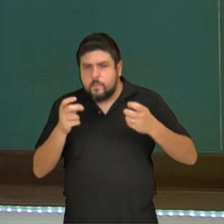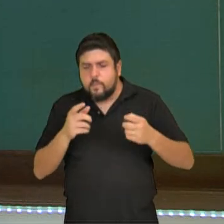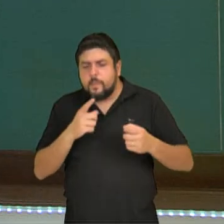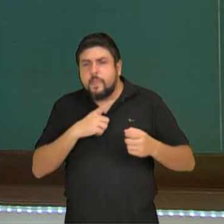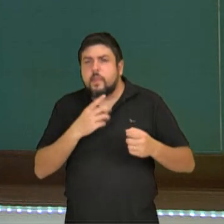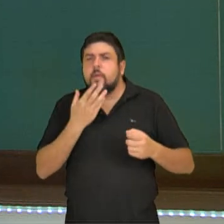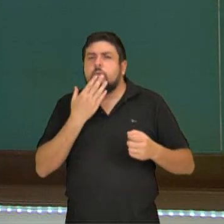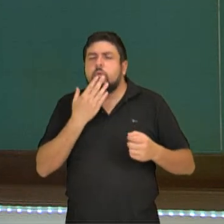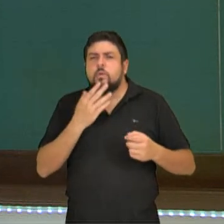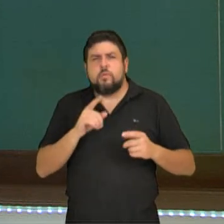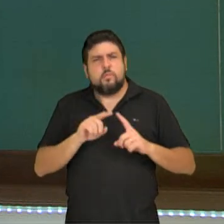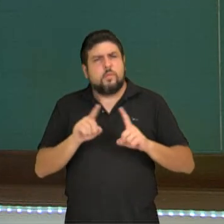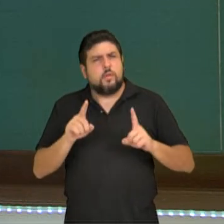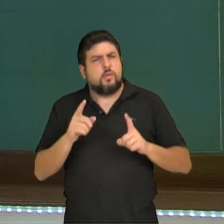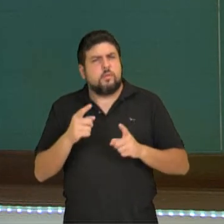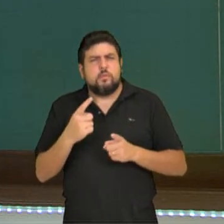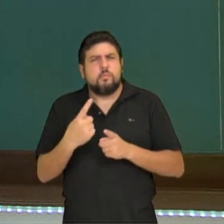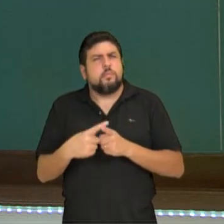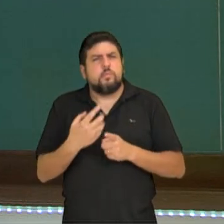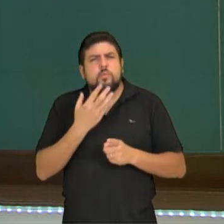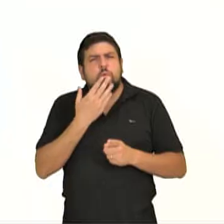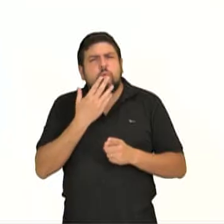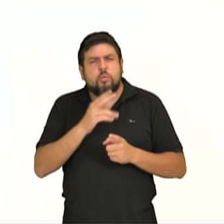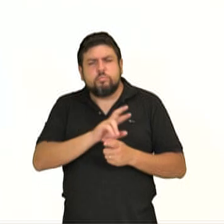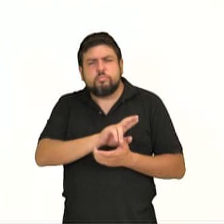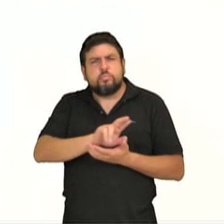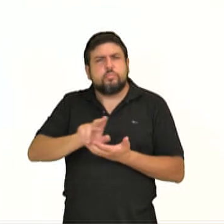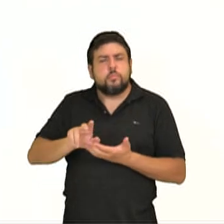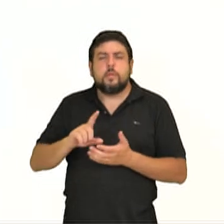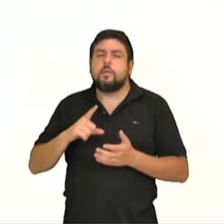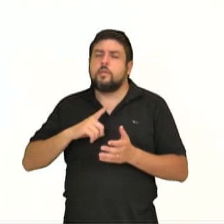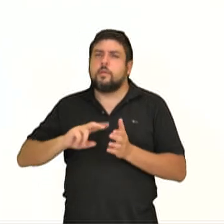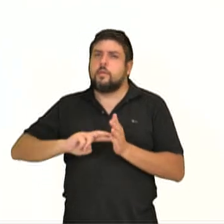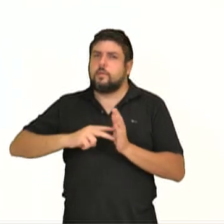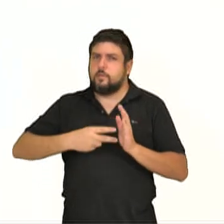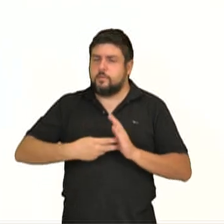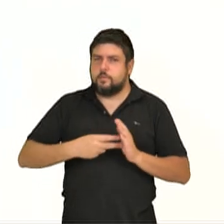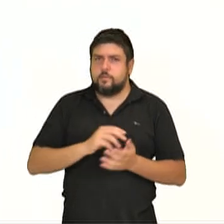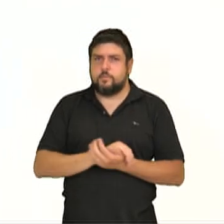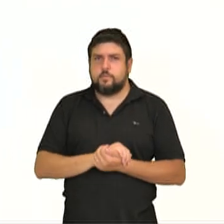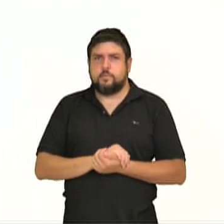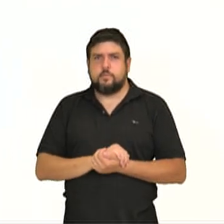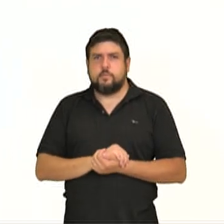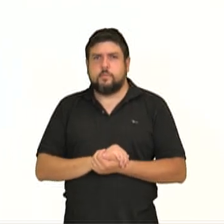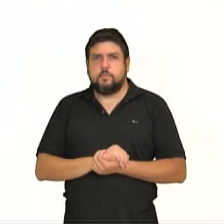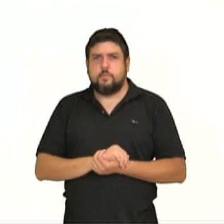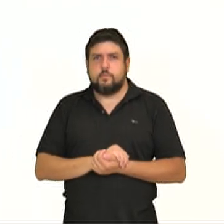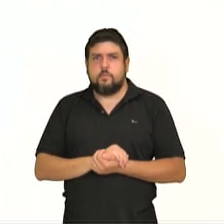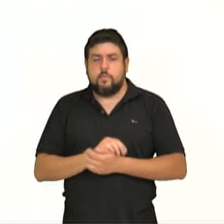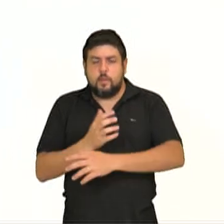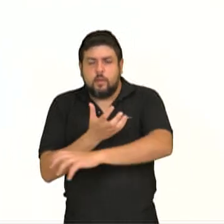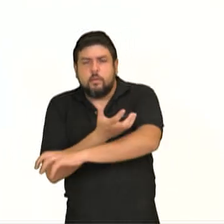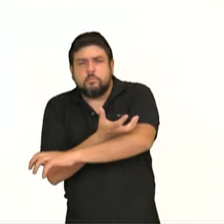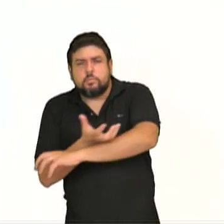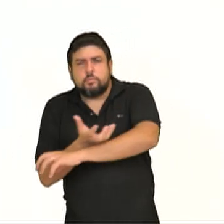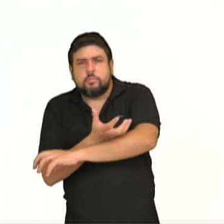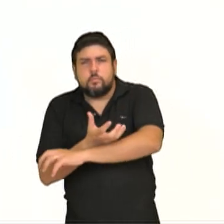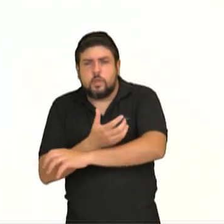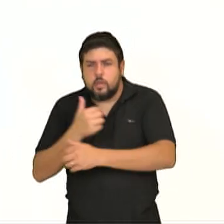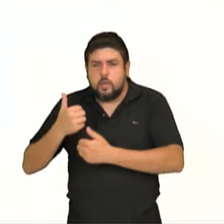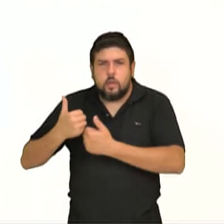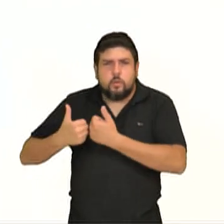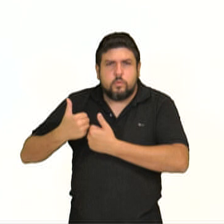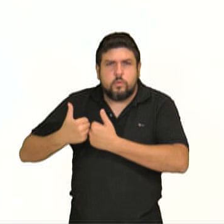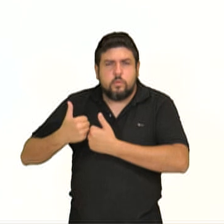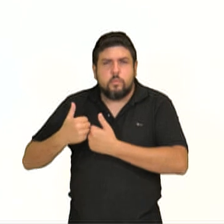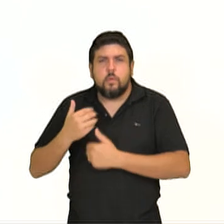têm um significado e o porquê estarem ali. Então, por exemplo, aqui, a grama, terra e campo de futebol é na